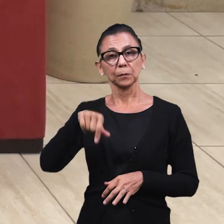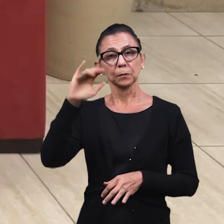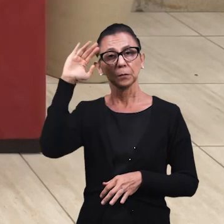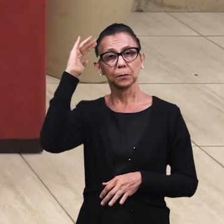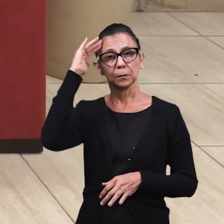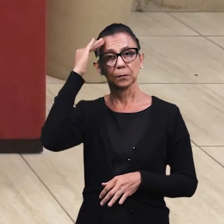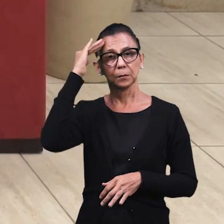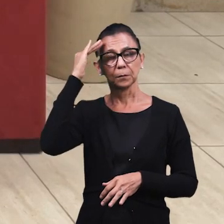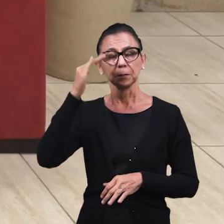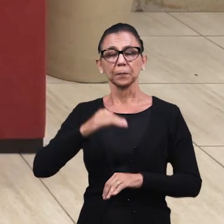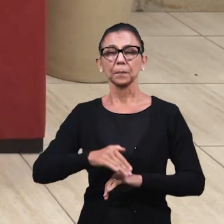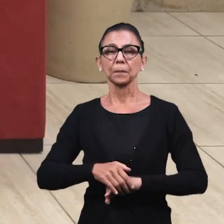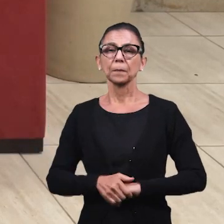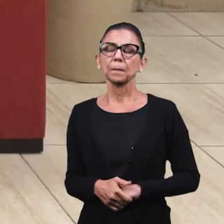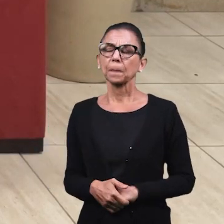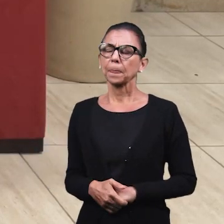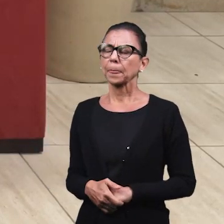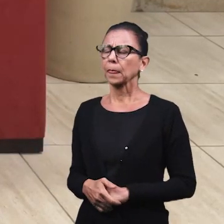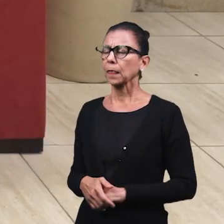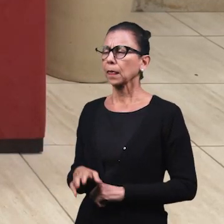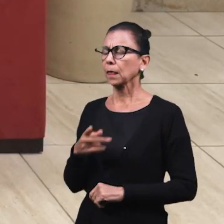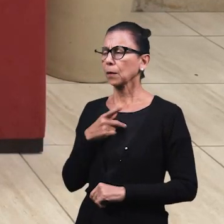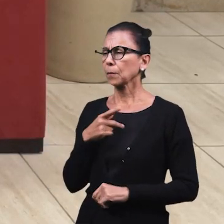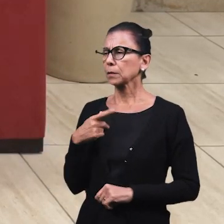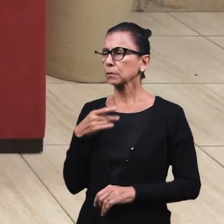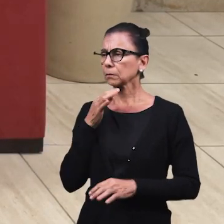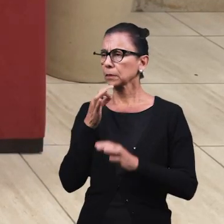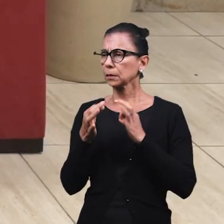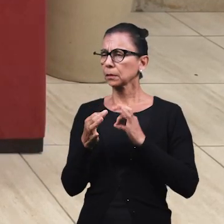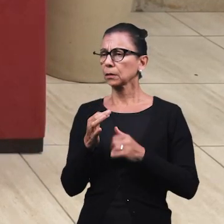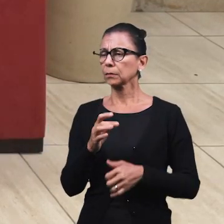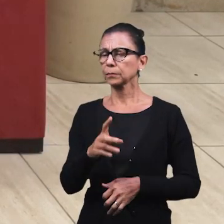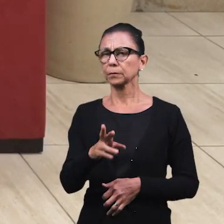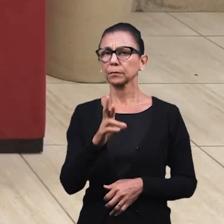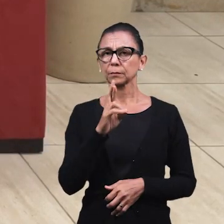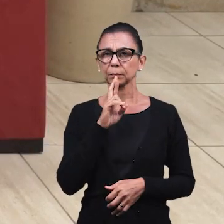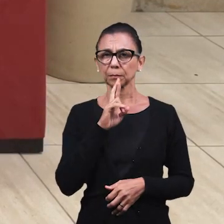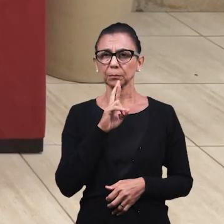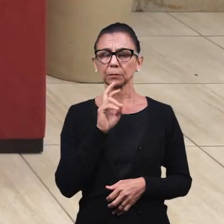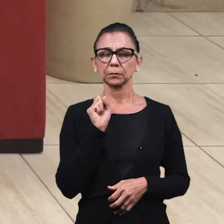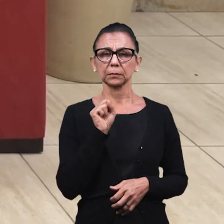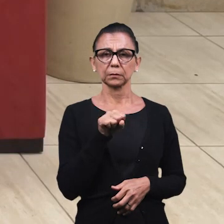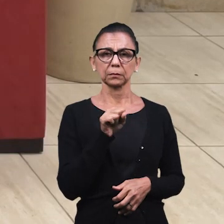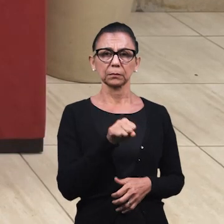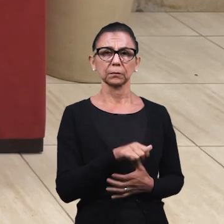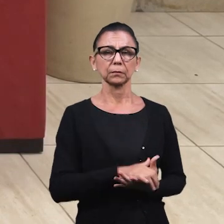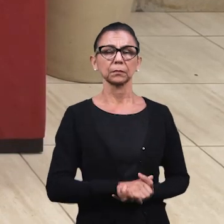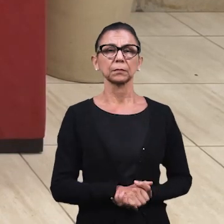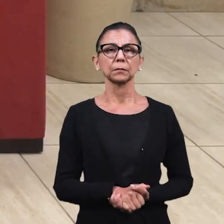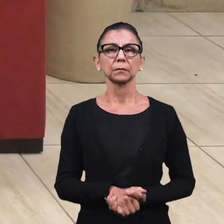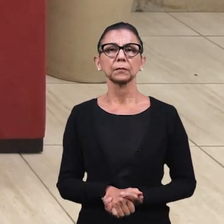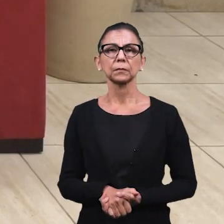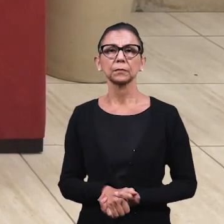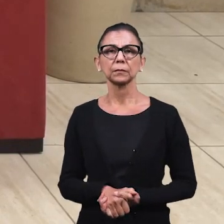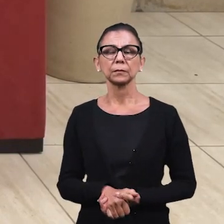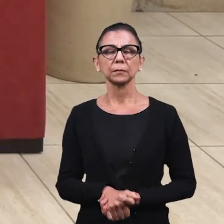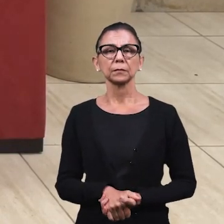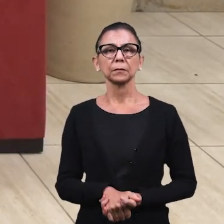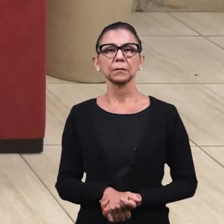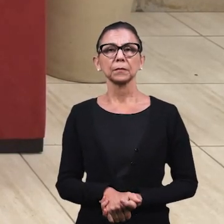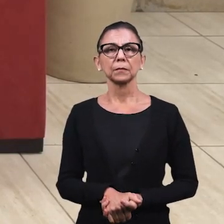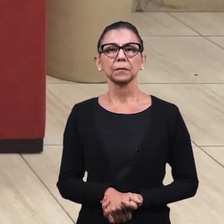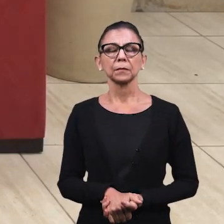alcançando a mais. Pastor Michel, algum comentário sobre as respostas? Sim, nós temos, com alegria, podemos